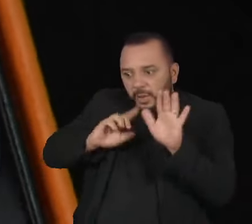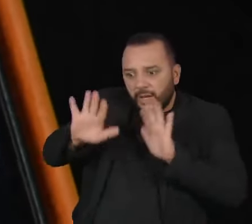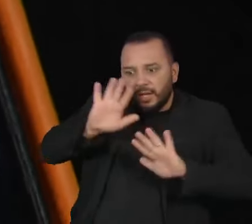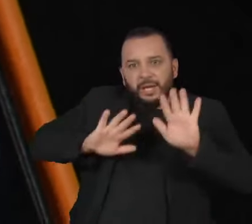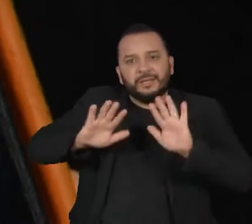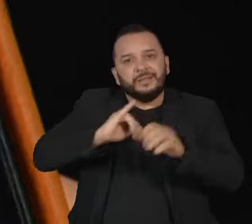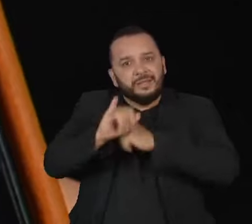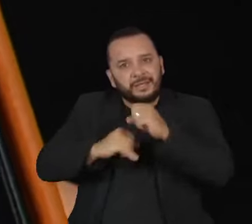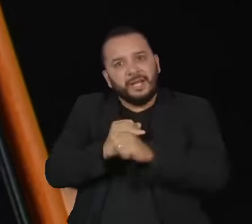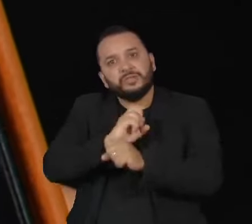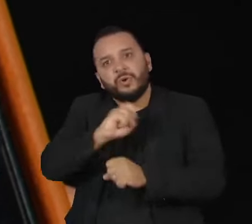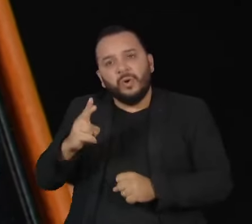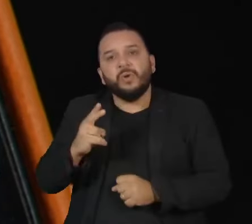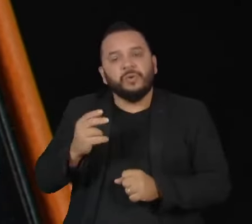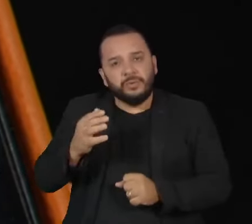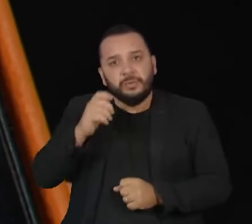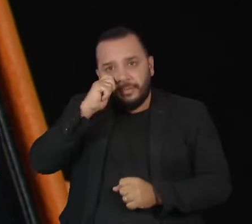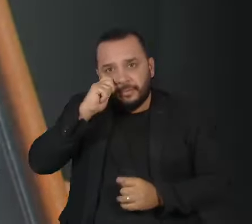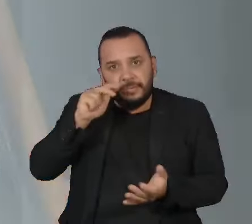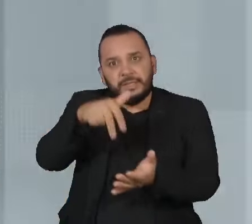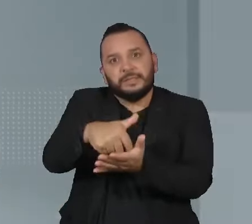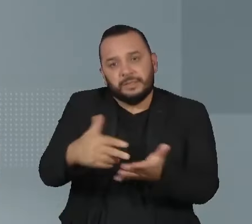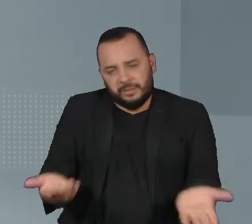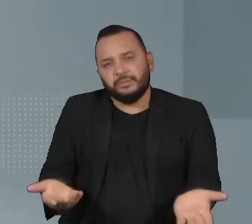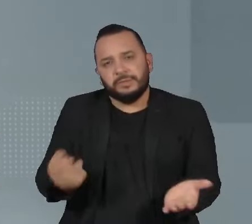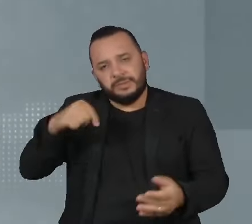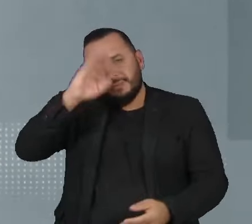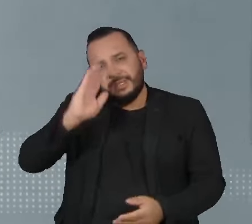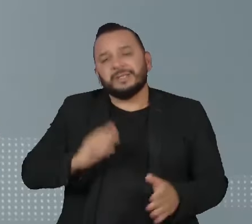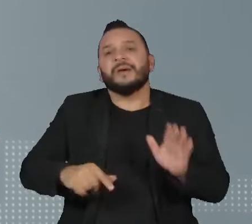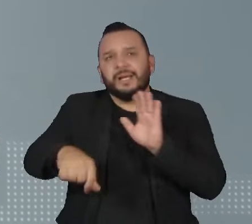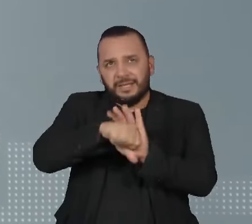Brasil, stalkear é crime desde 2021. A Lei